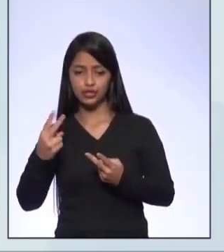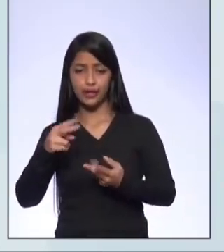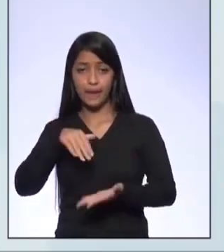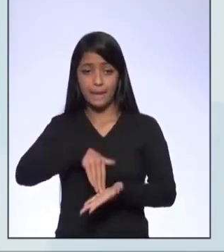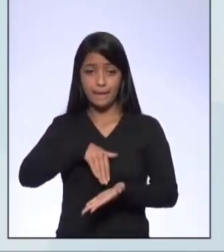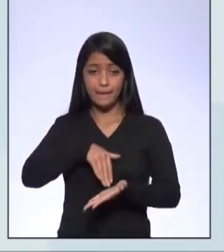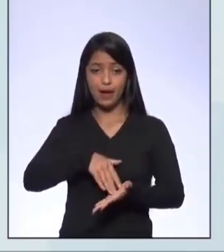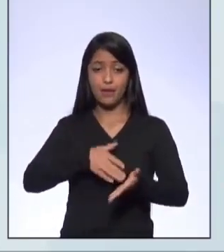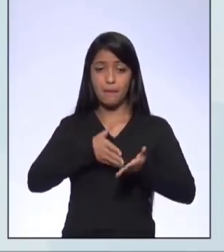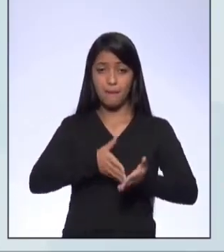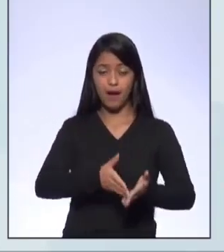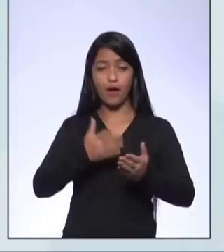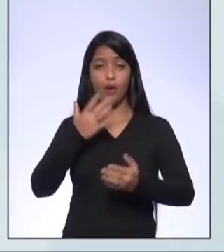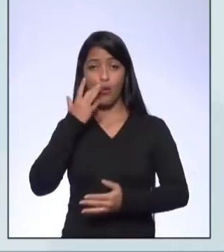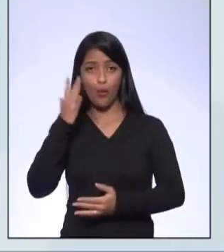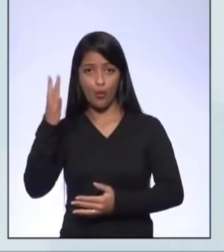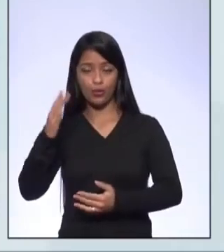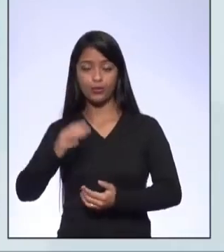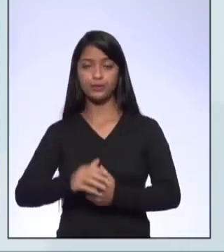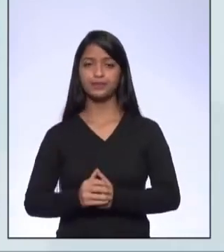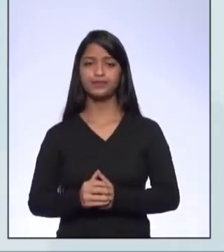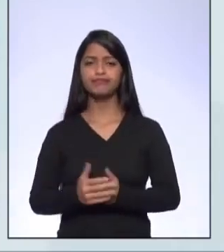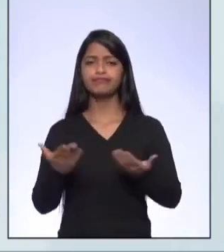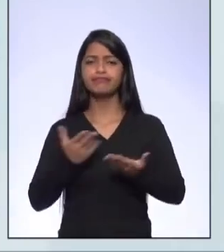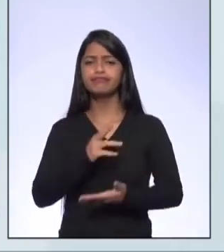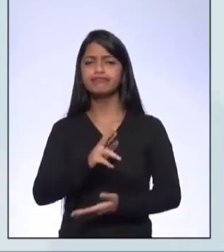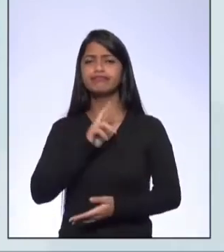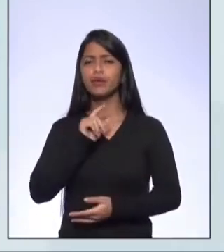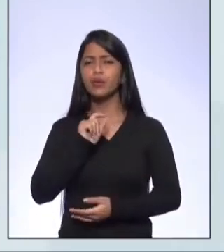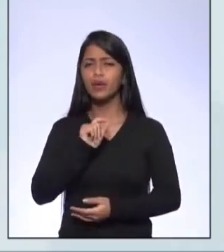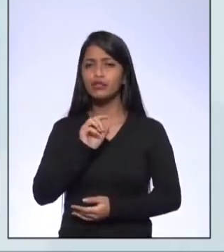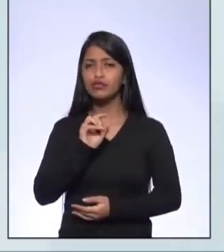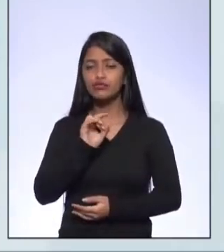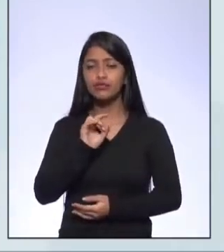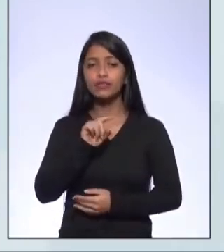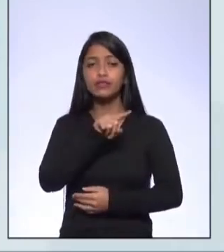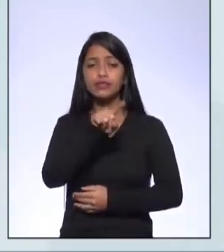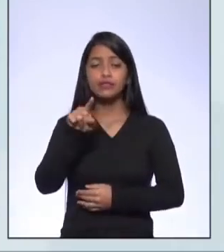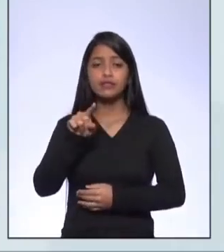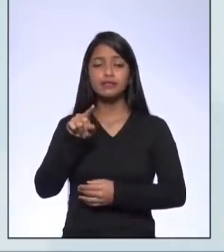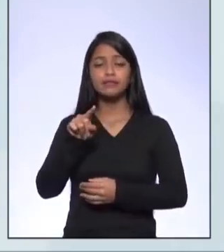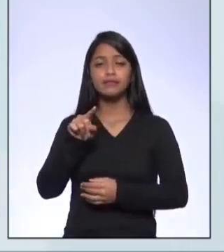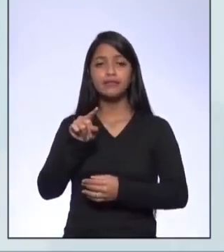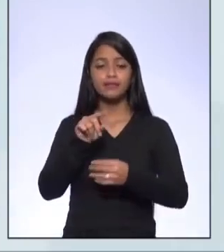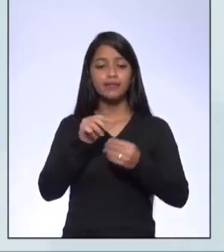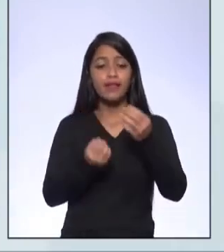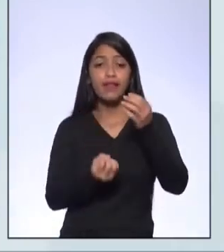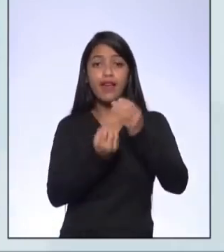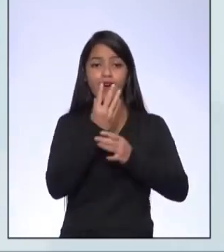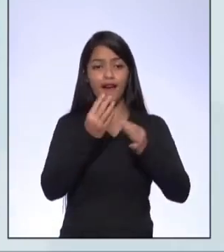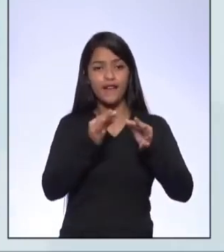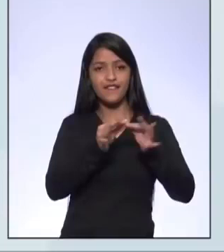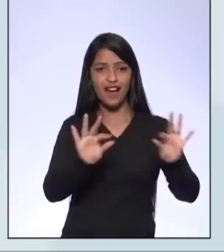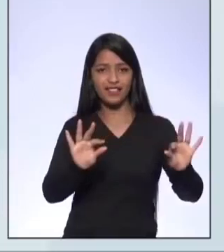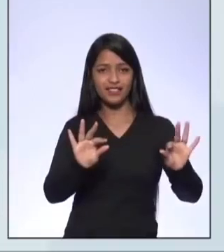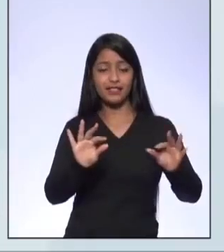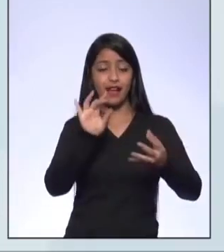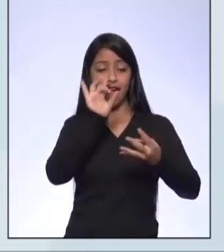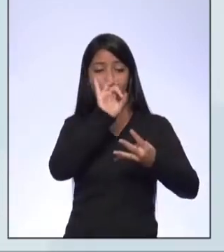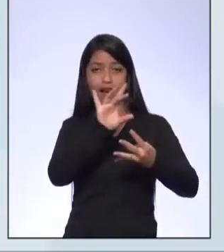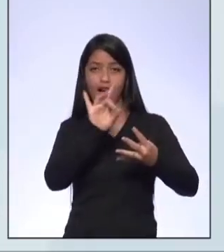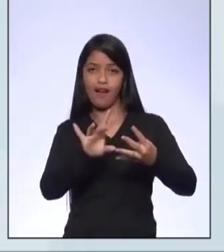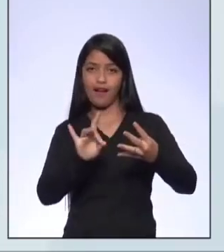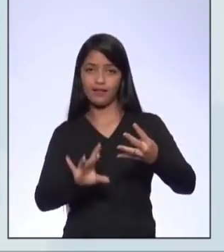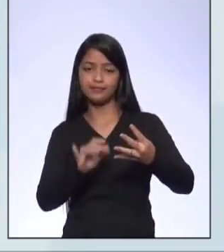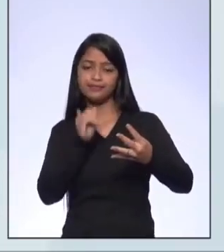é só para colocar qual é qual, vocês vão montar uma pequena frase falando sobre cada um. Então, por exemplo, você